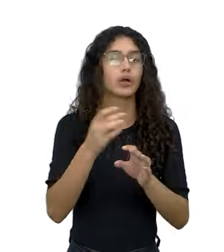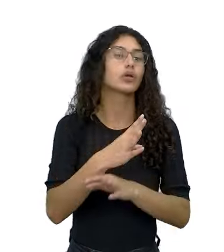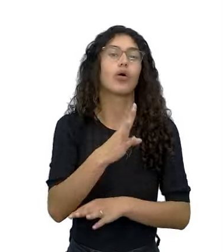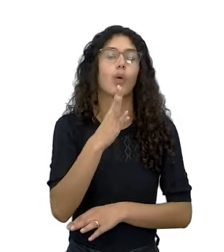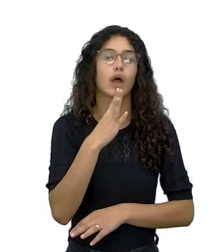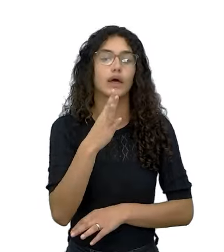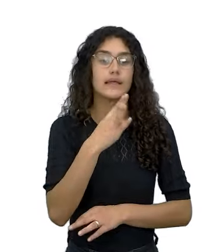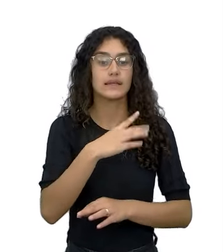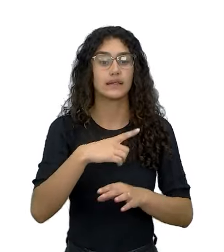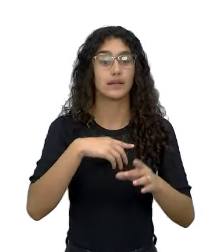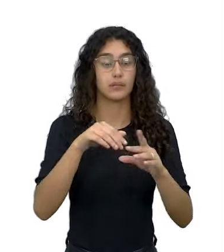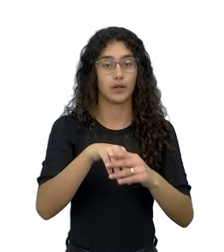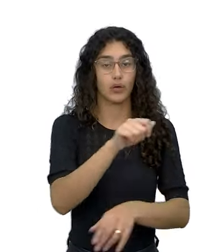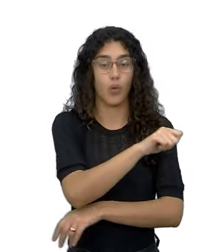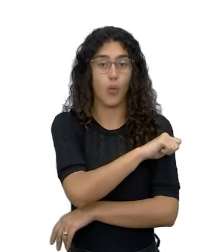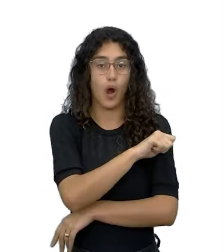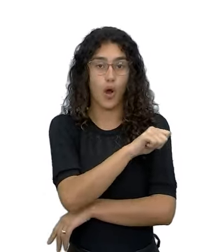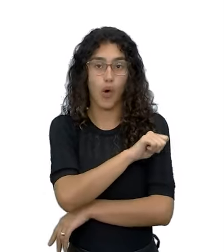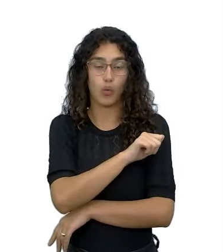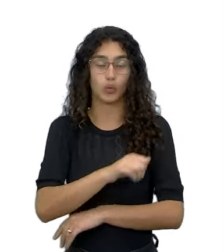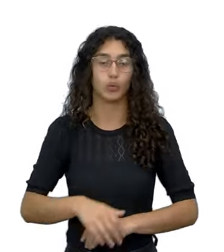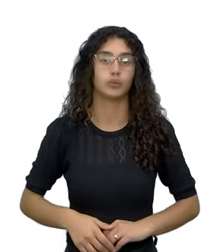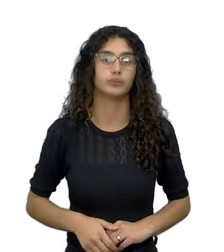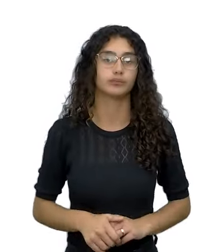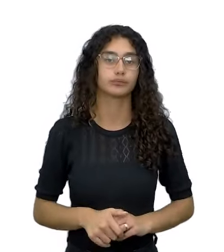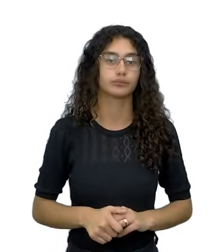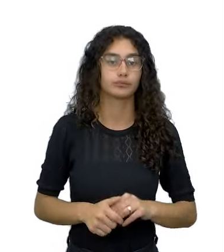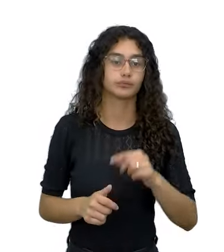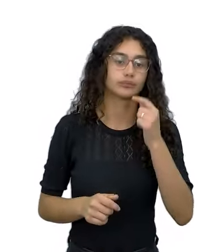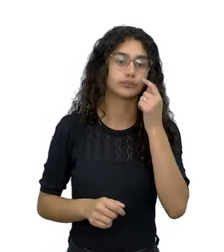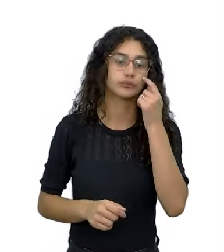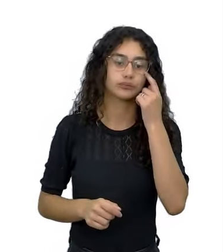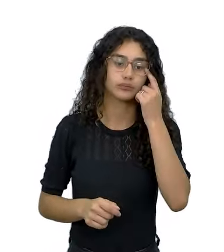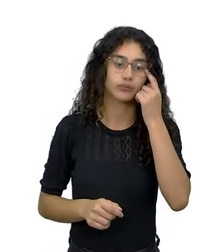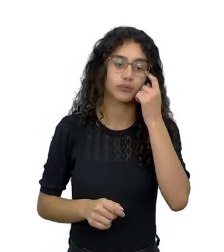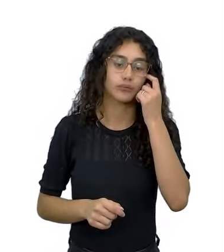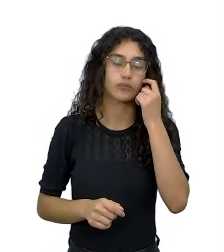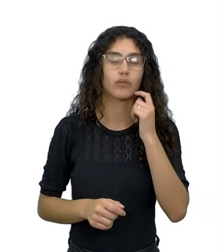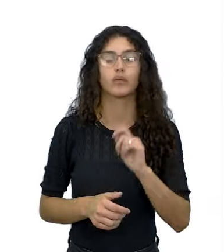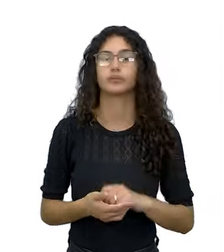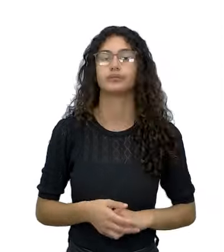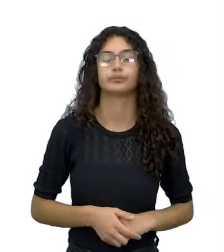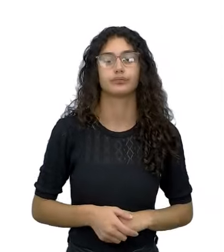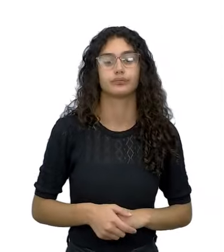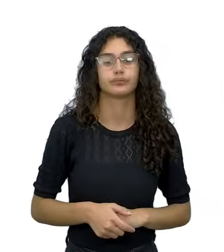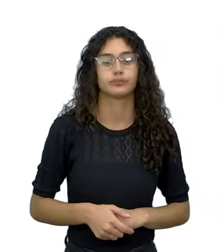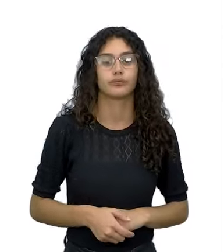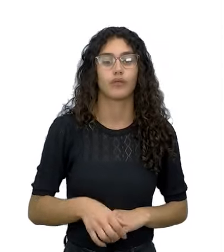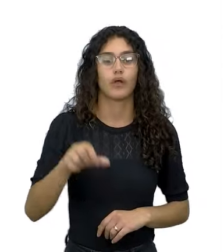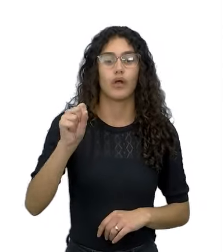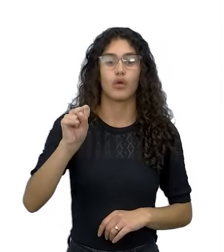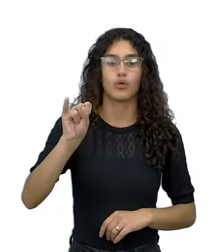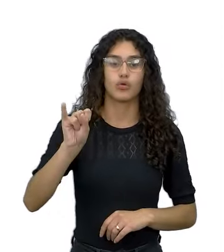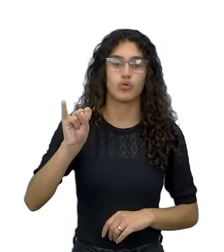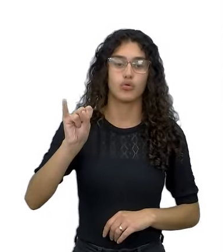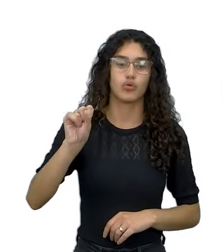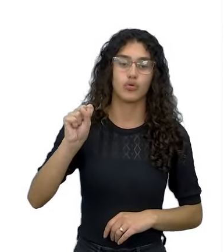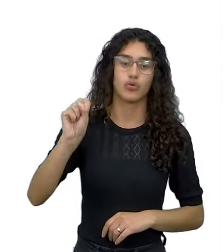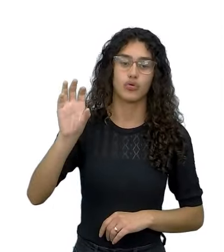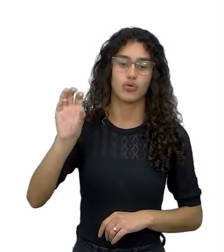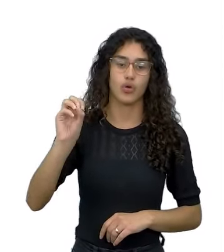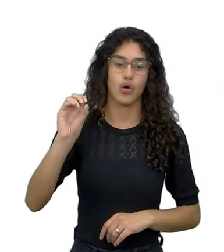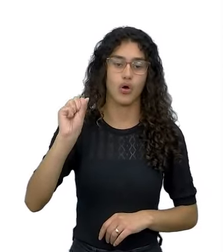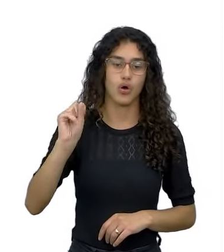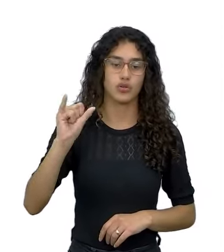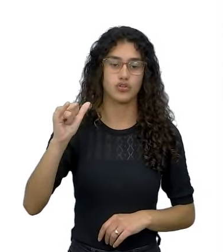pré-reconhecidas dentro do estudante, né, dentro, no caso aí, da memória do estudante. O socio-interacional seriam